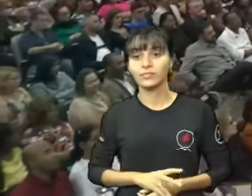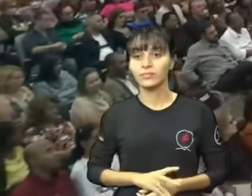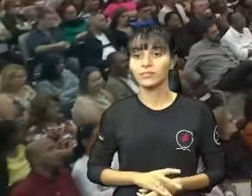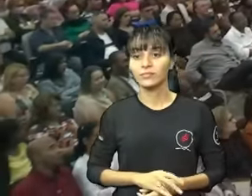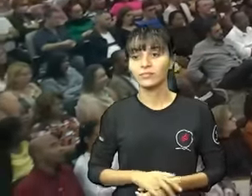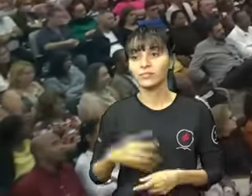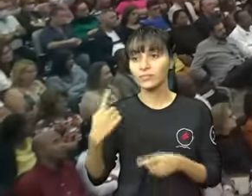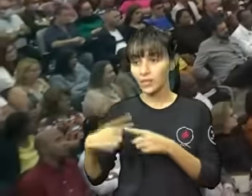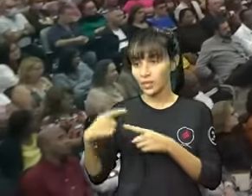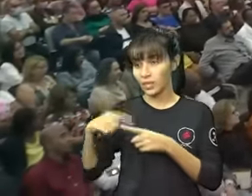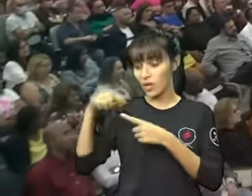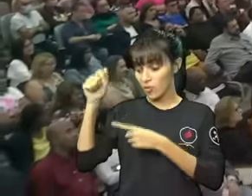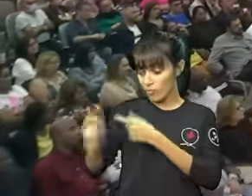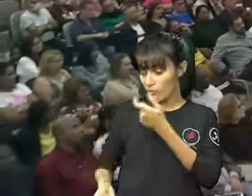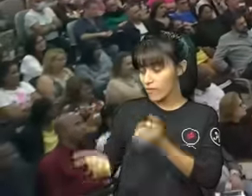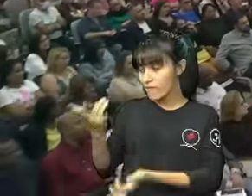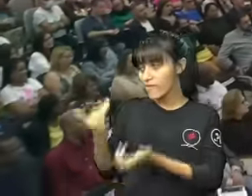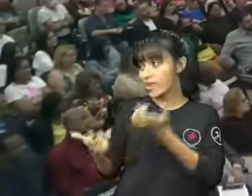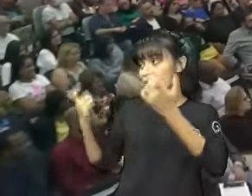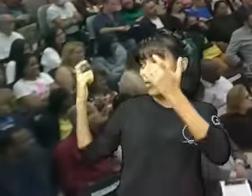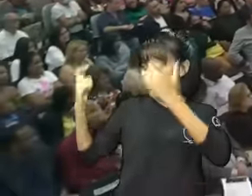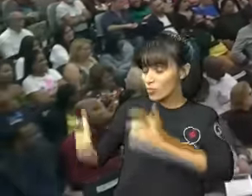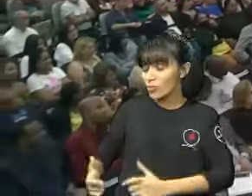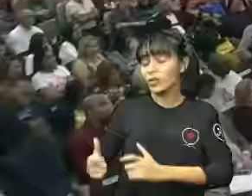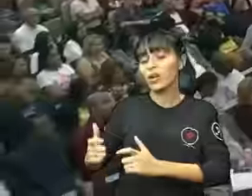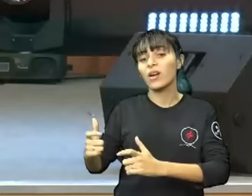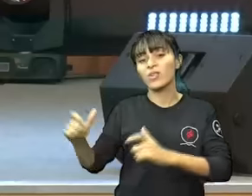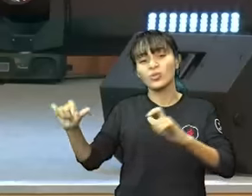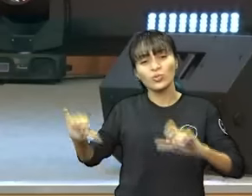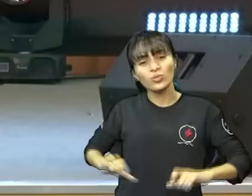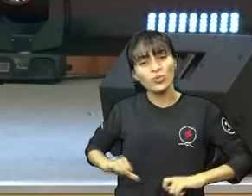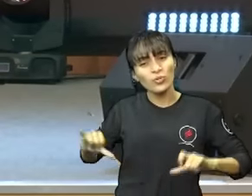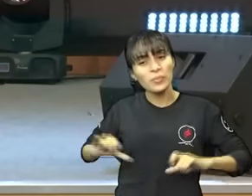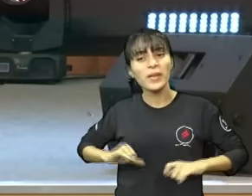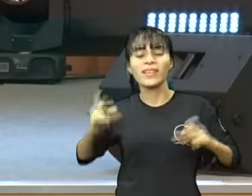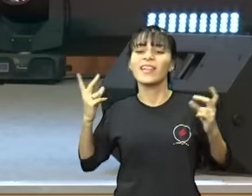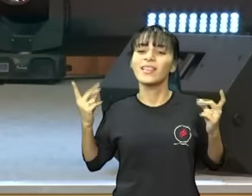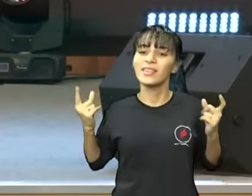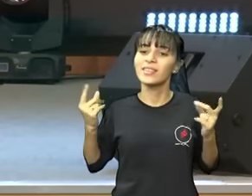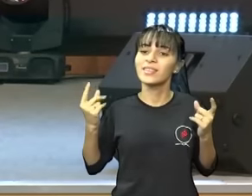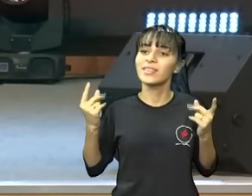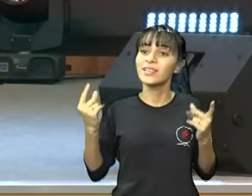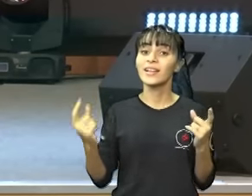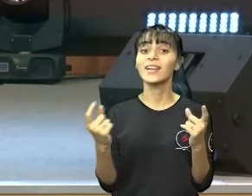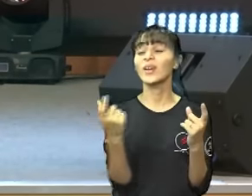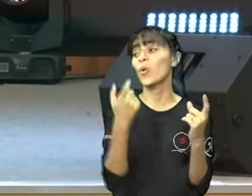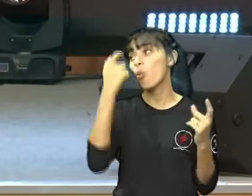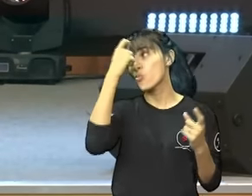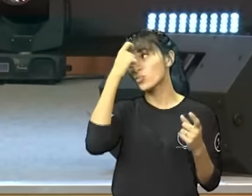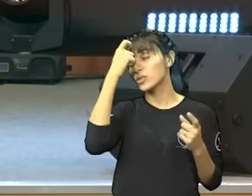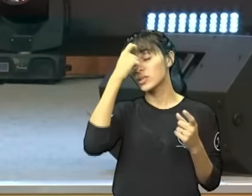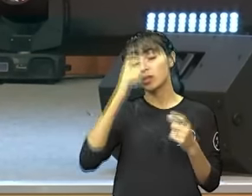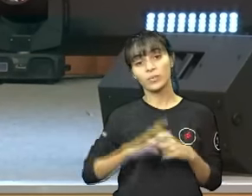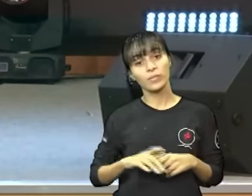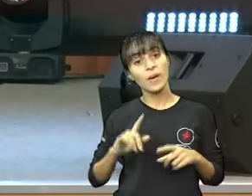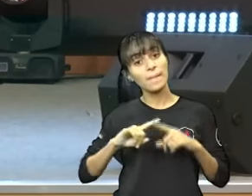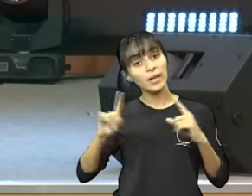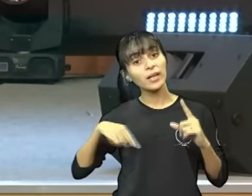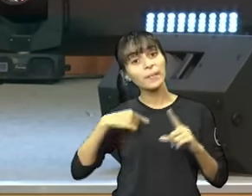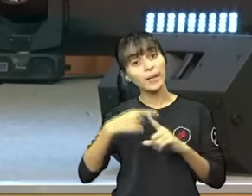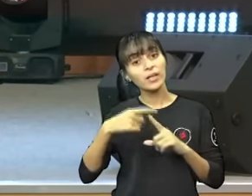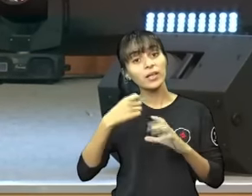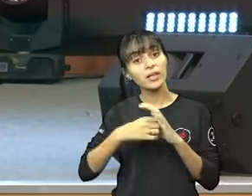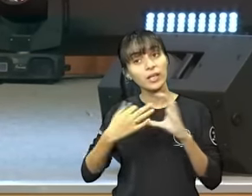é porque o inferno é um lugar de Sofrimento Eterno em sã consciência mas tem mais uma característica